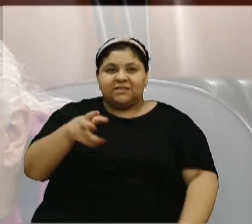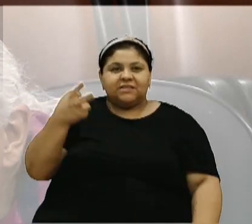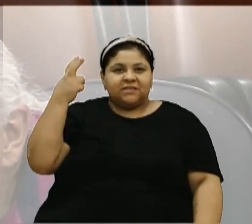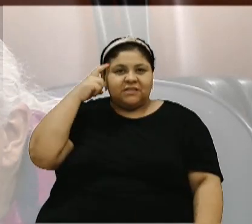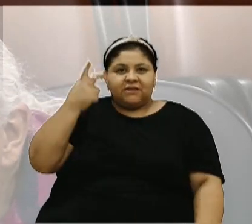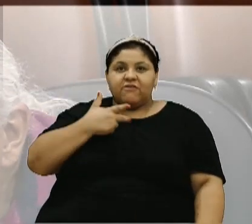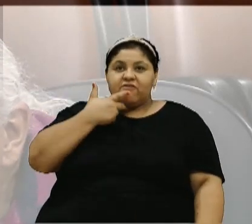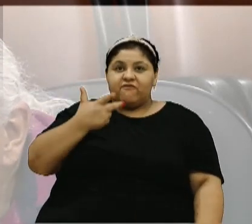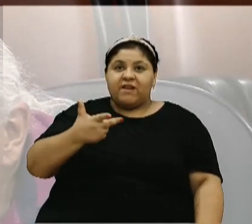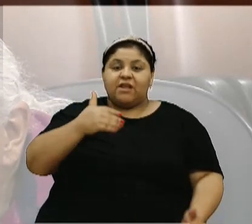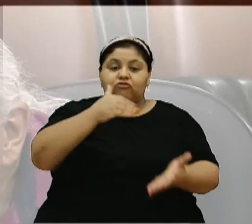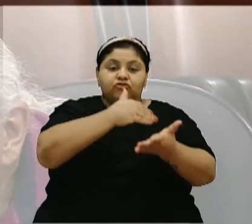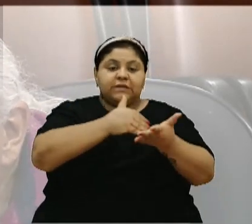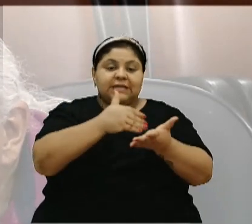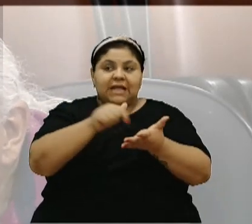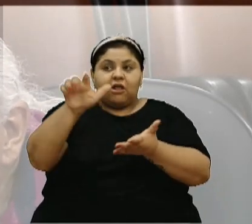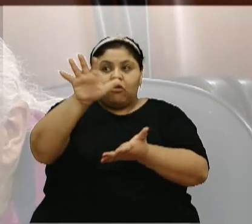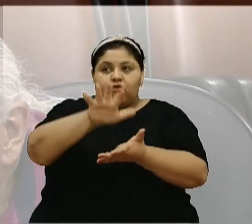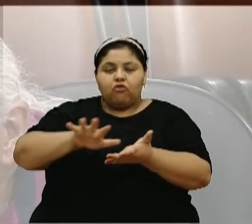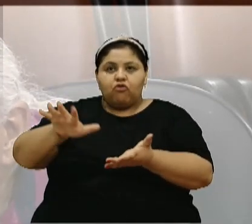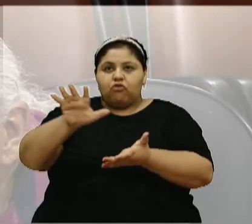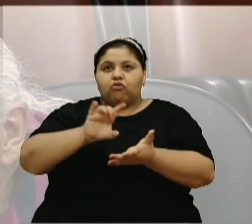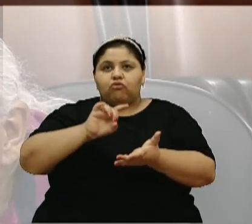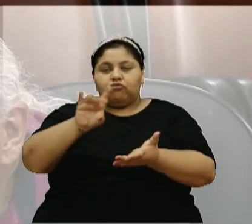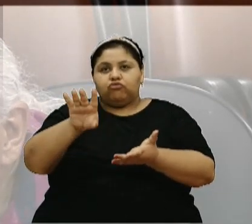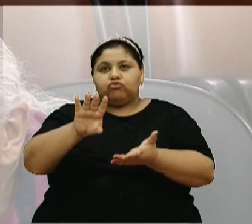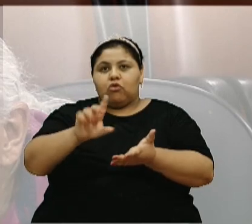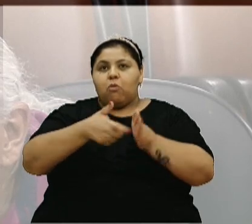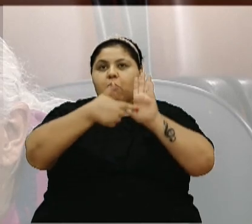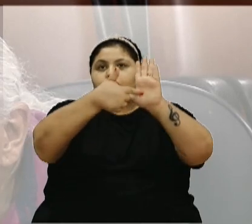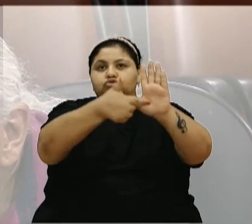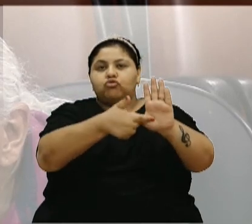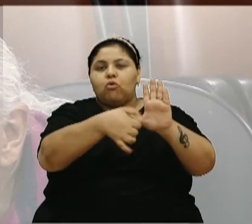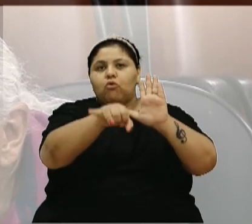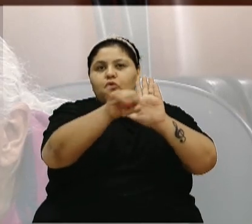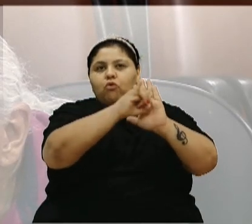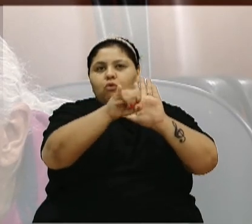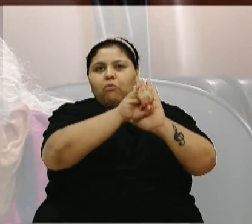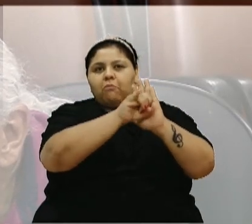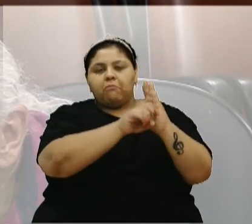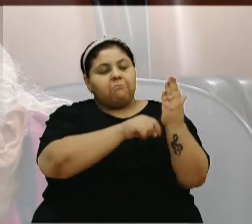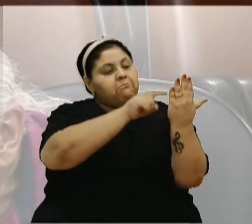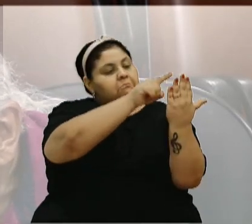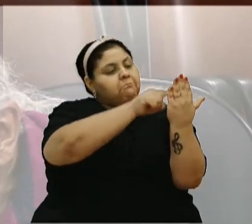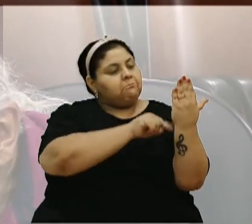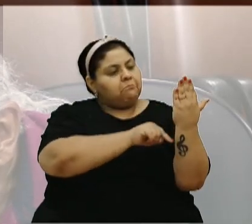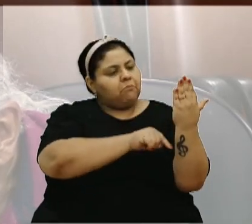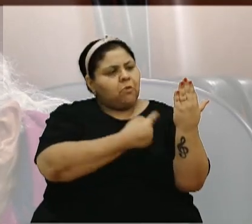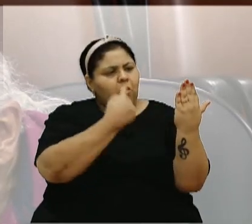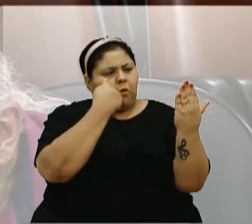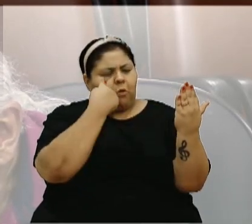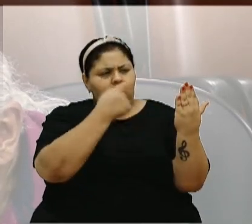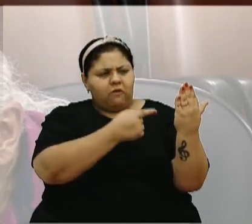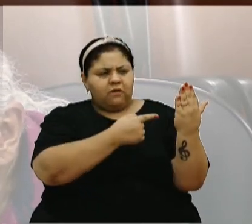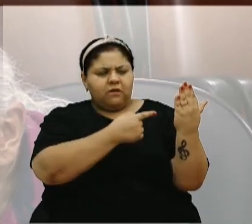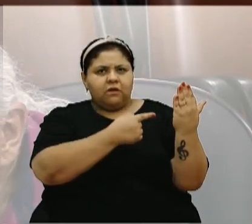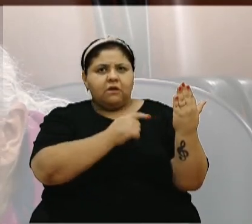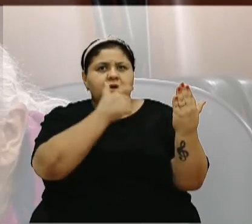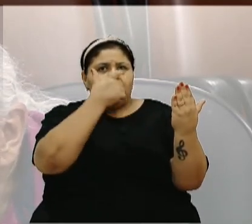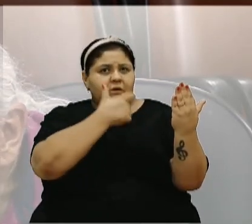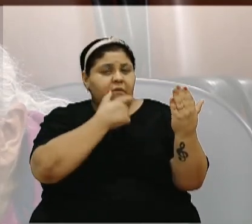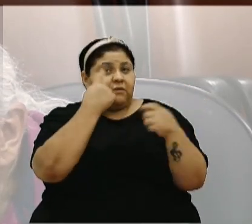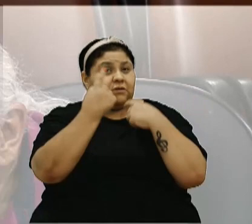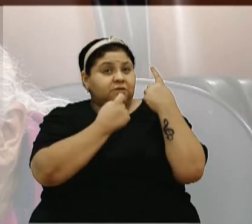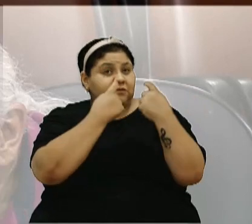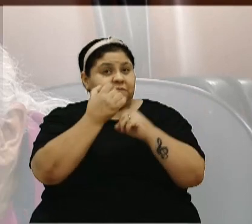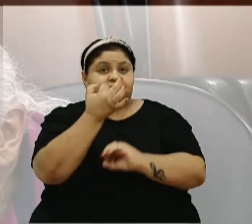o secretário nacional. E ele só abriu os editais e ele disse assim, olha, uma coisa que vocês deveriam se preocupar